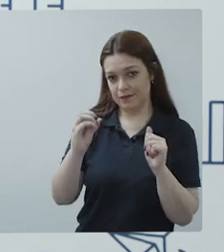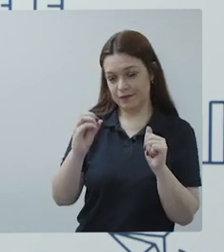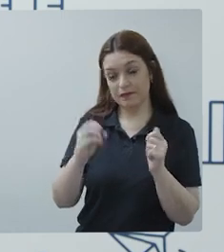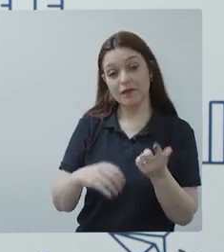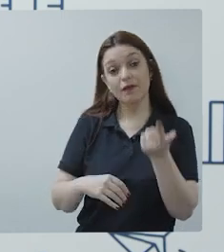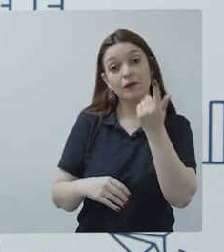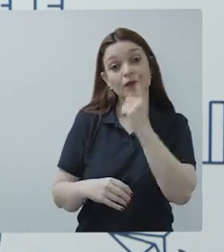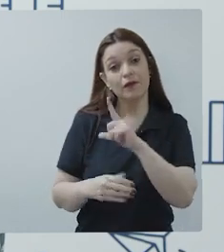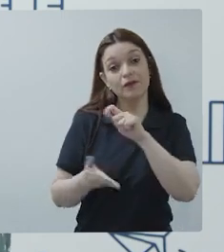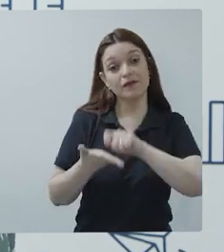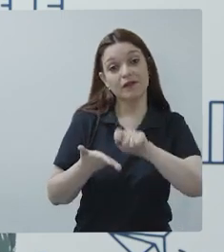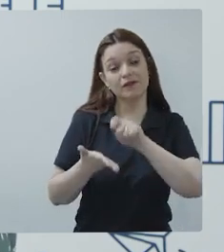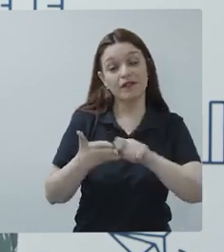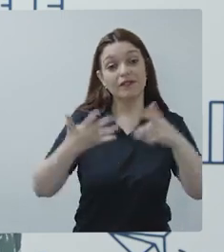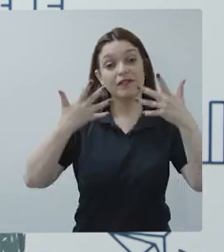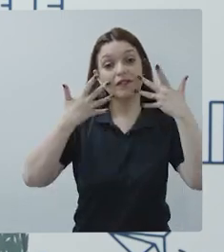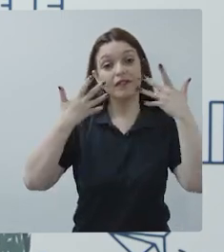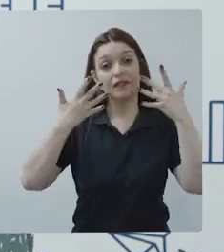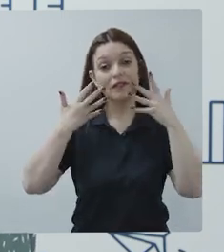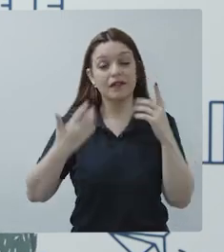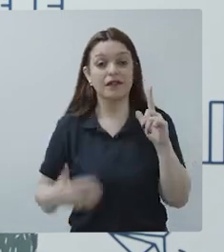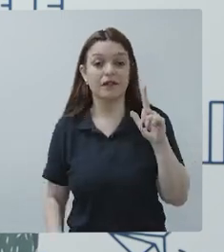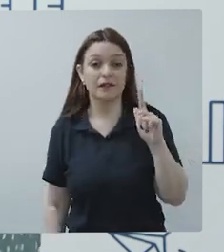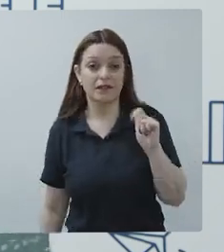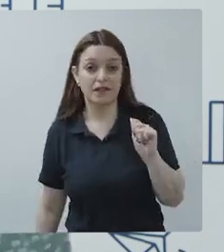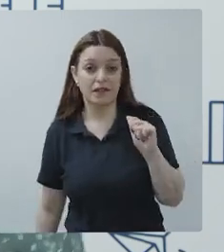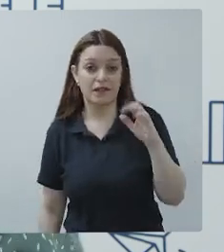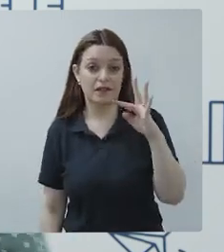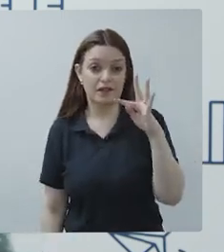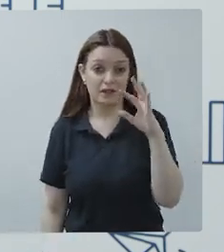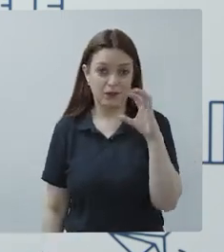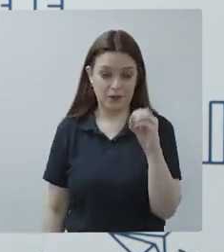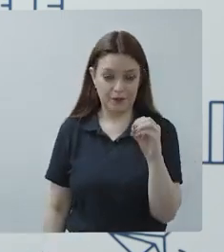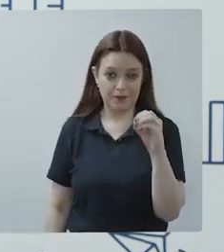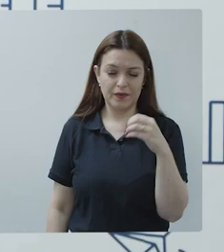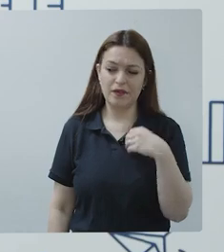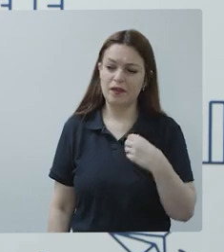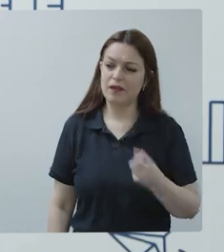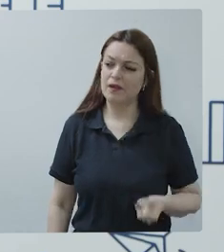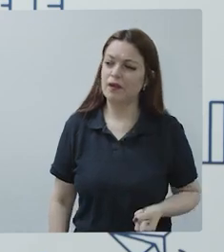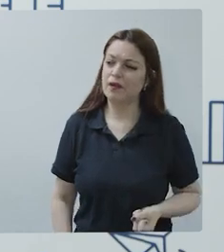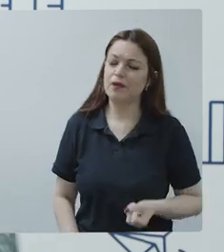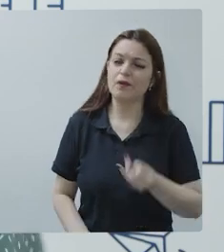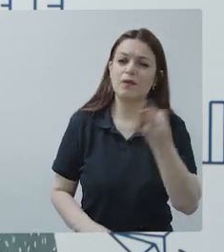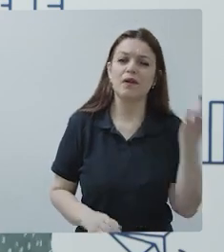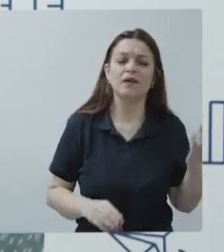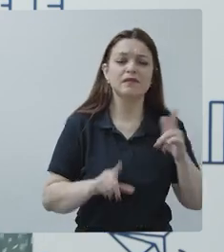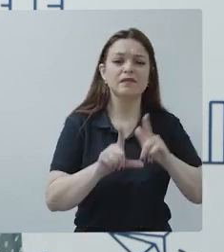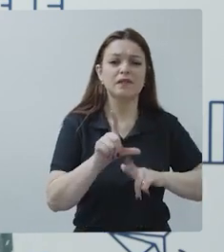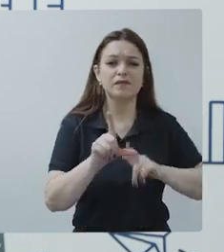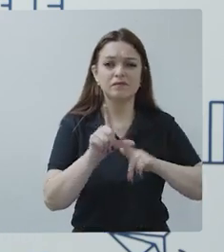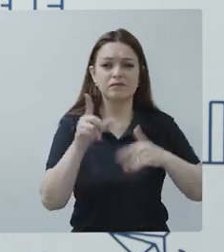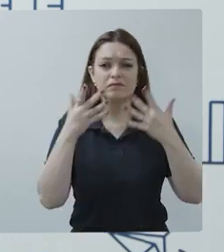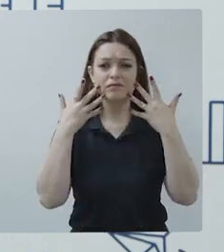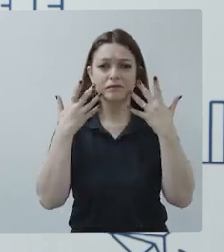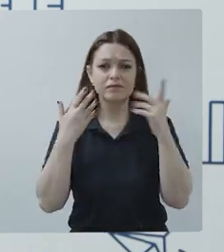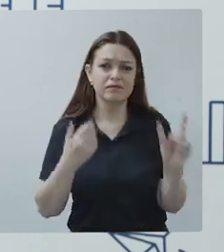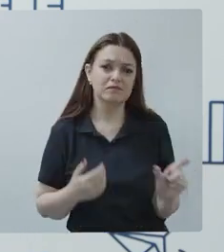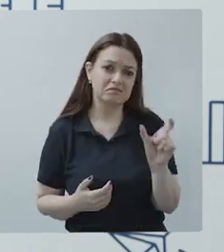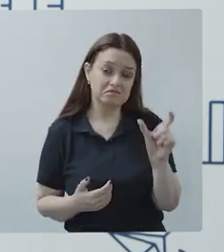então a palavra gato. Quantas letras tem a palavra gato? Vamos